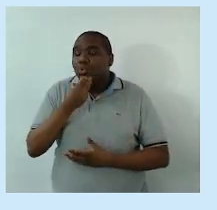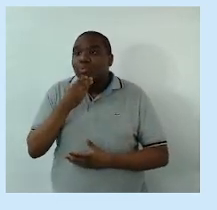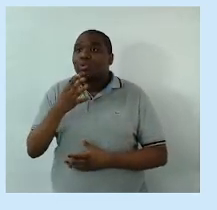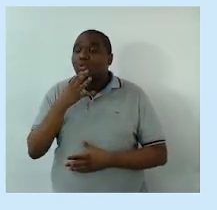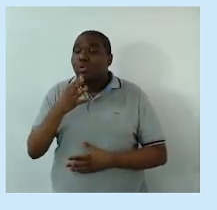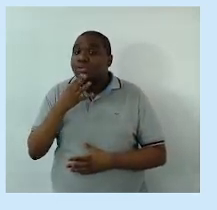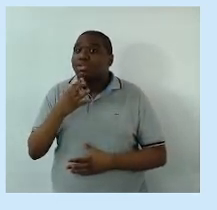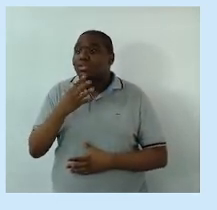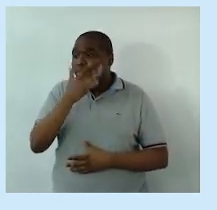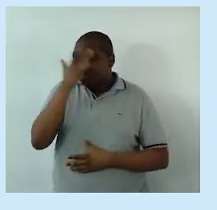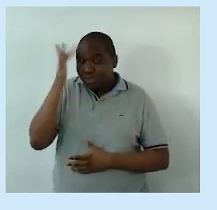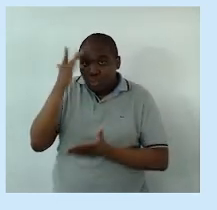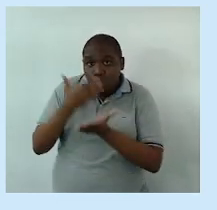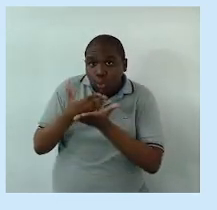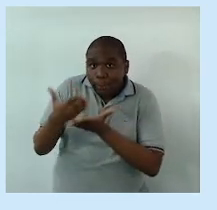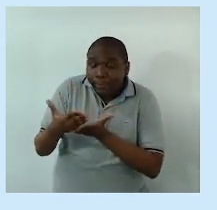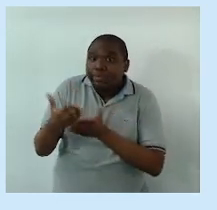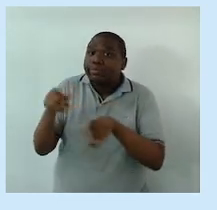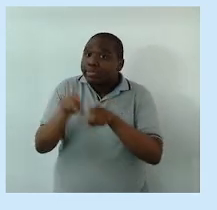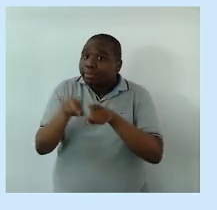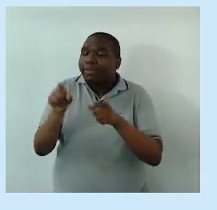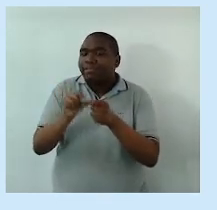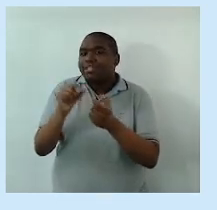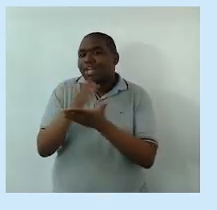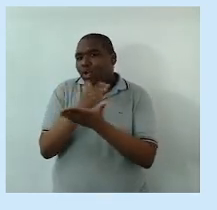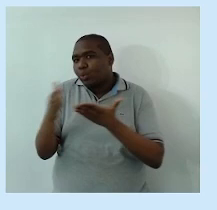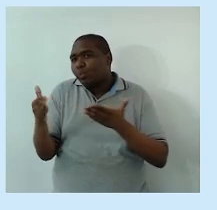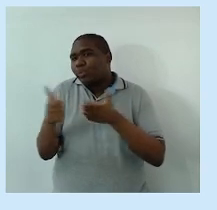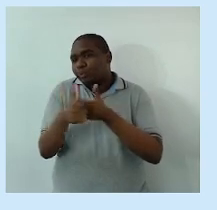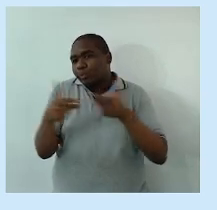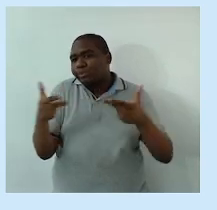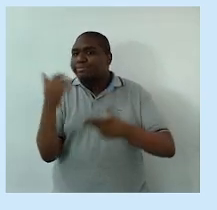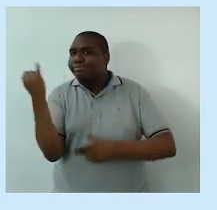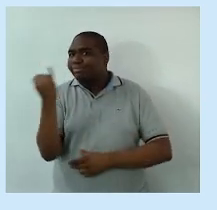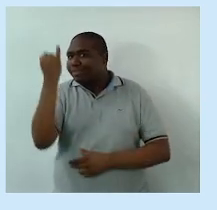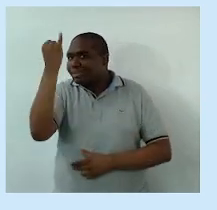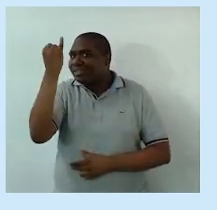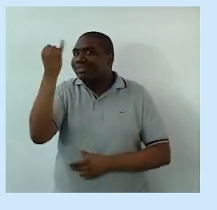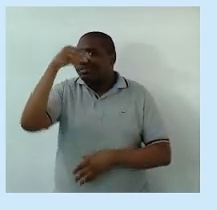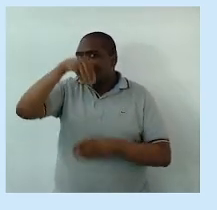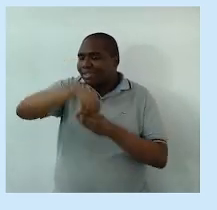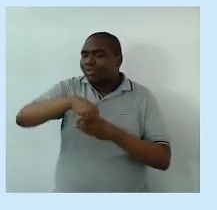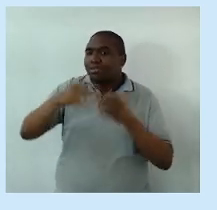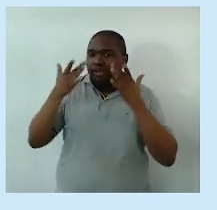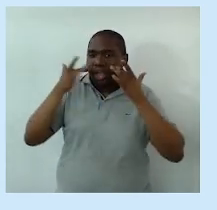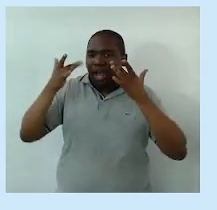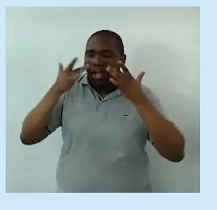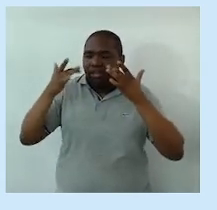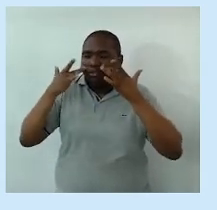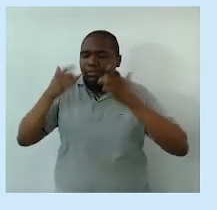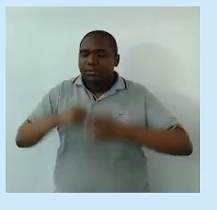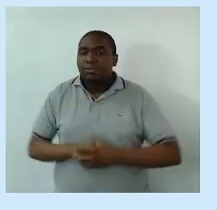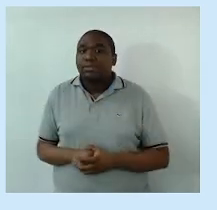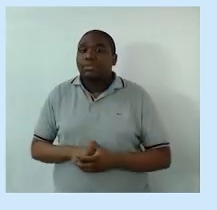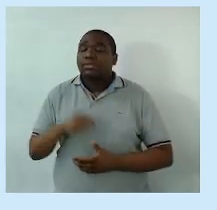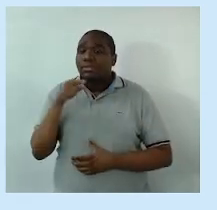dramaturgo, né? Mas no início da carreira ele também fez alguns papéis, uns pequenos papéis, né, nas peças de teatro, né? Ele